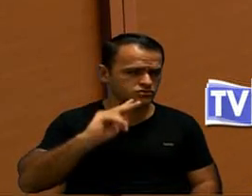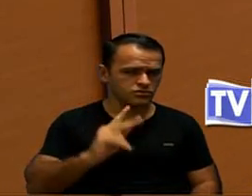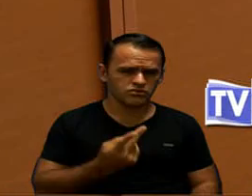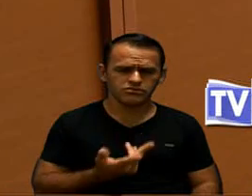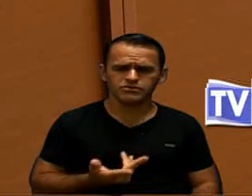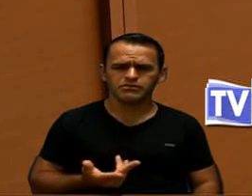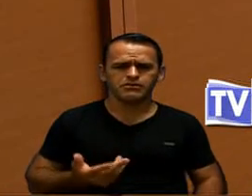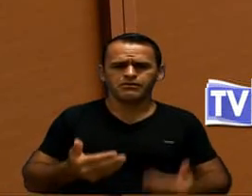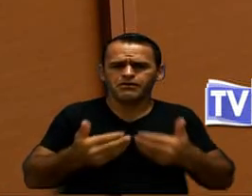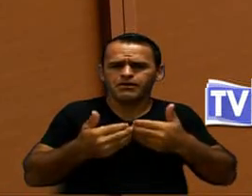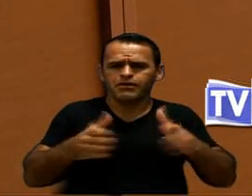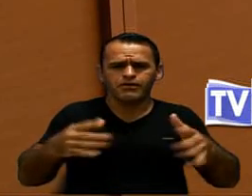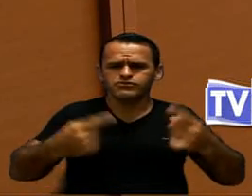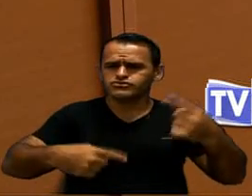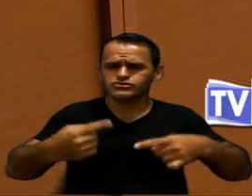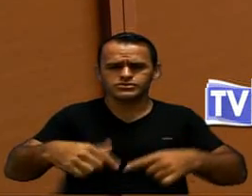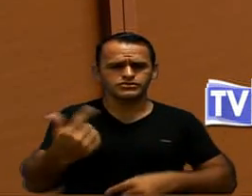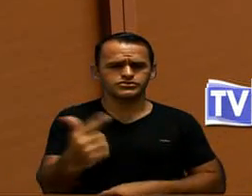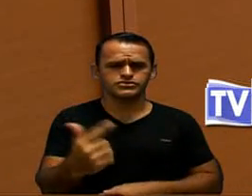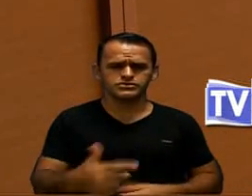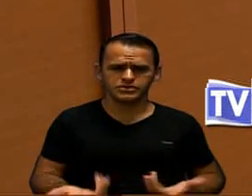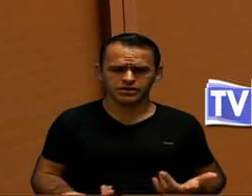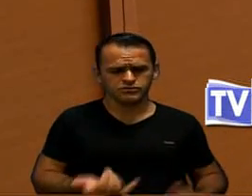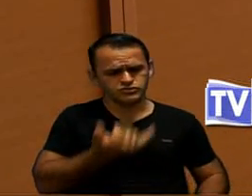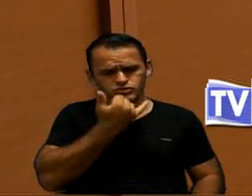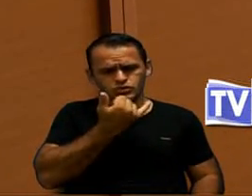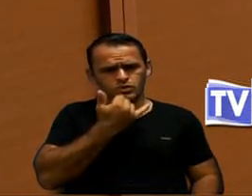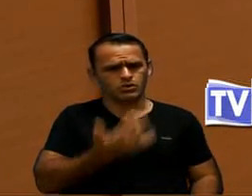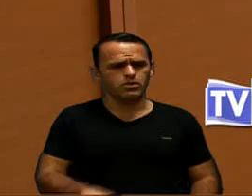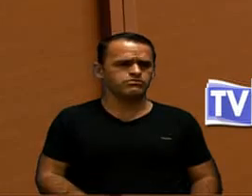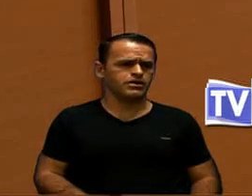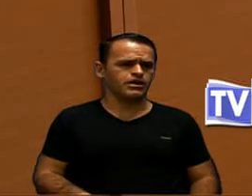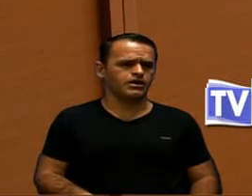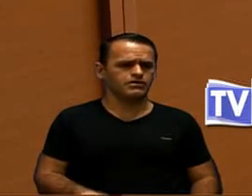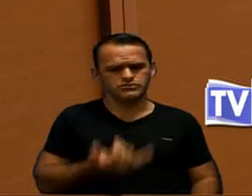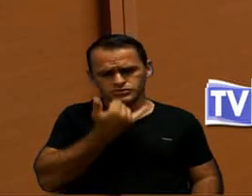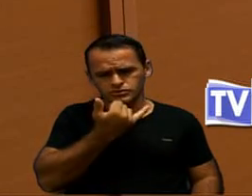não foi aberta a discussão, vereador. O senhor me perdoa, vereador França?